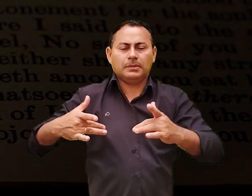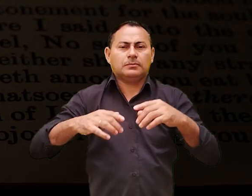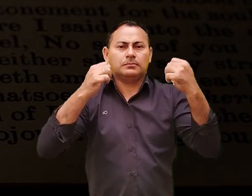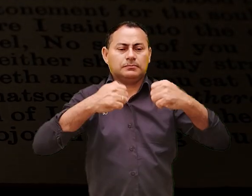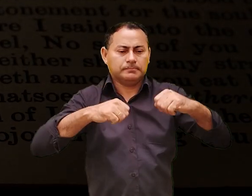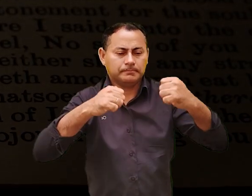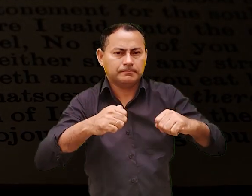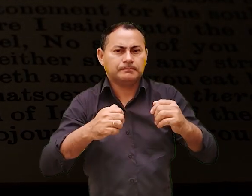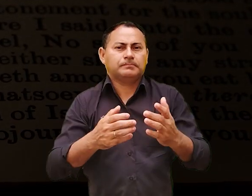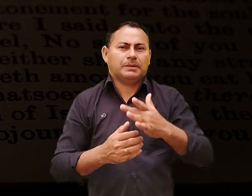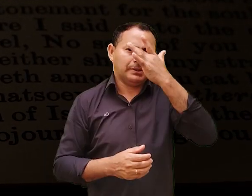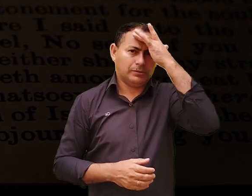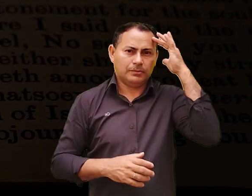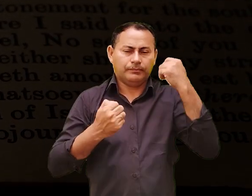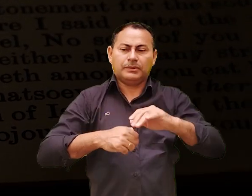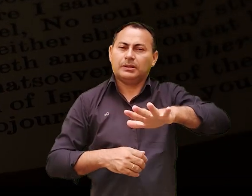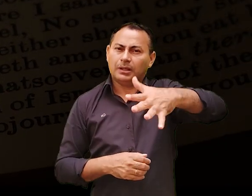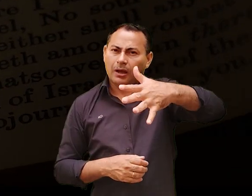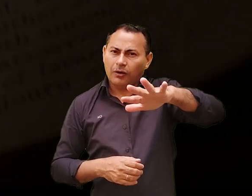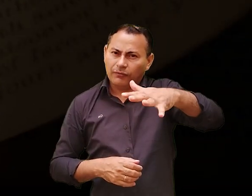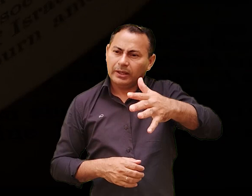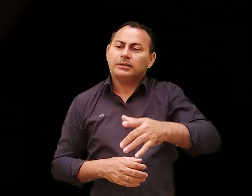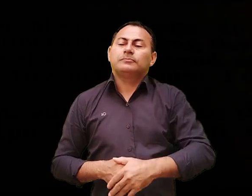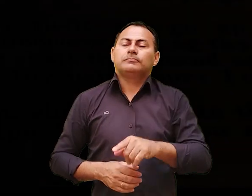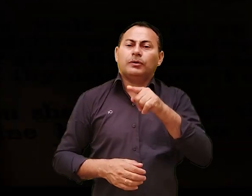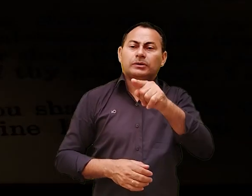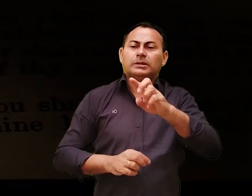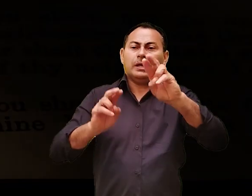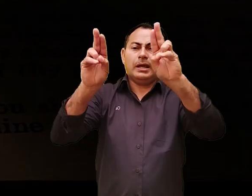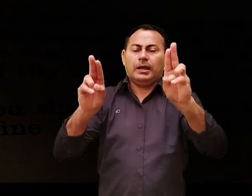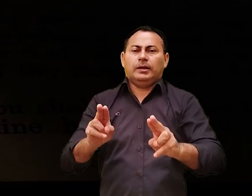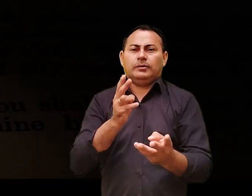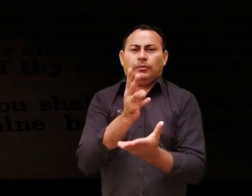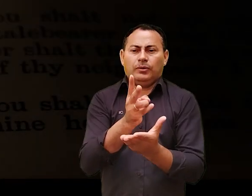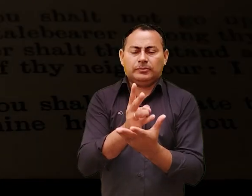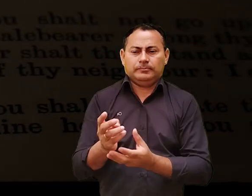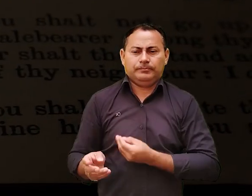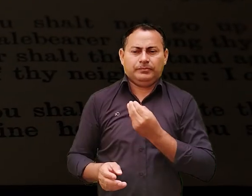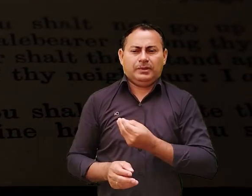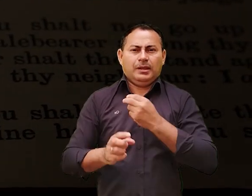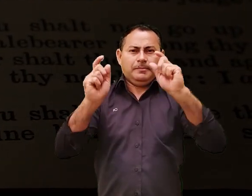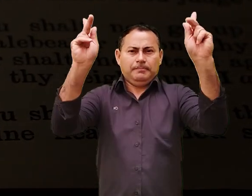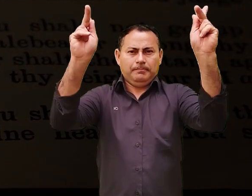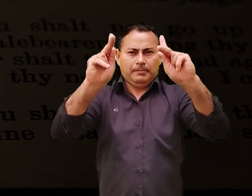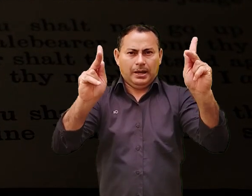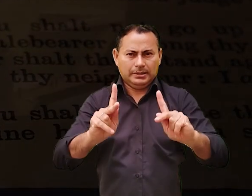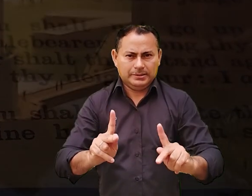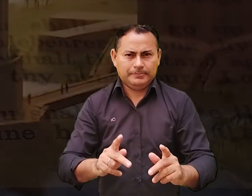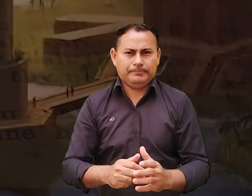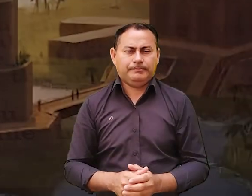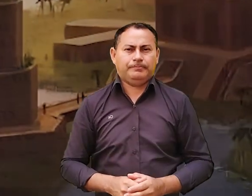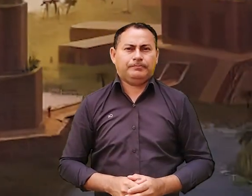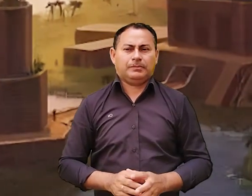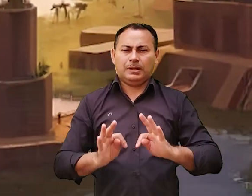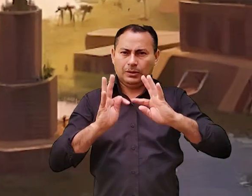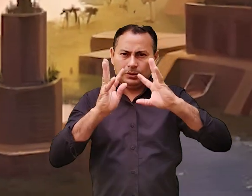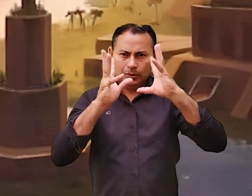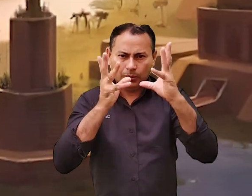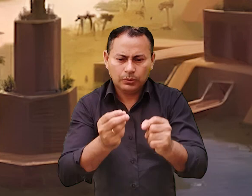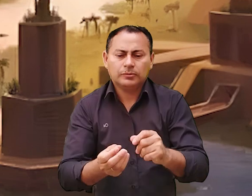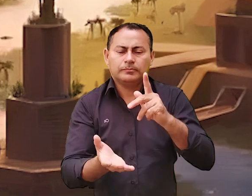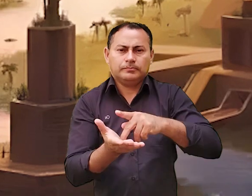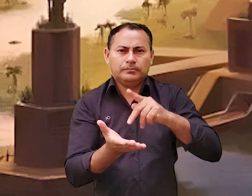dos necessitados. Talvez, então, continues a viver em paz. Tudo